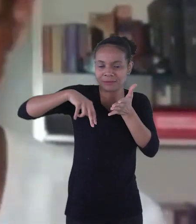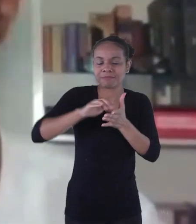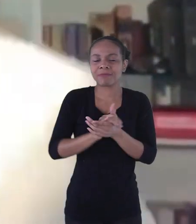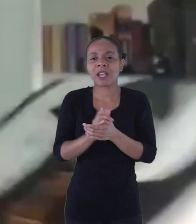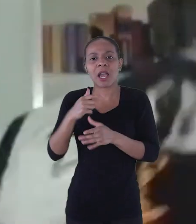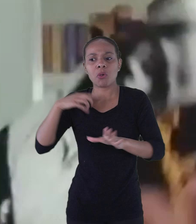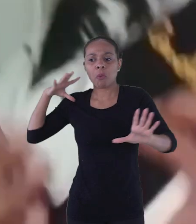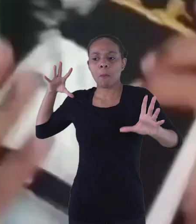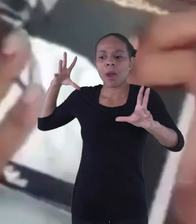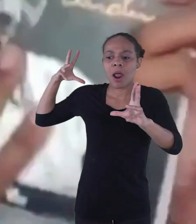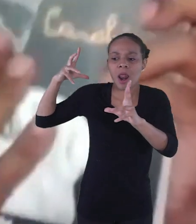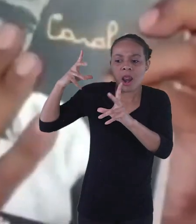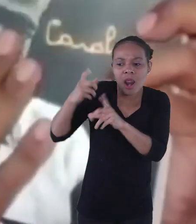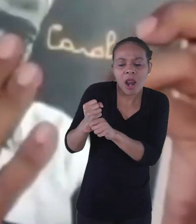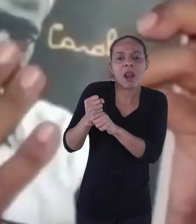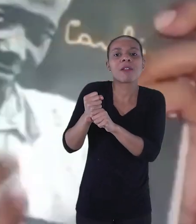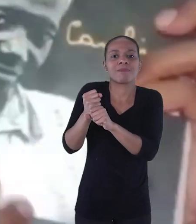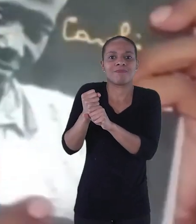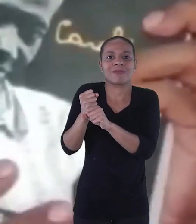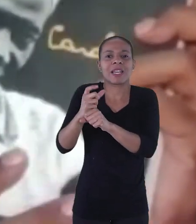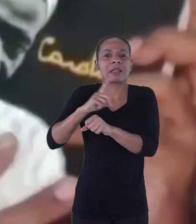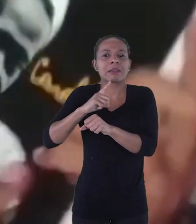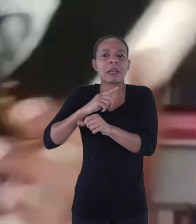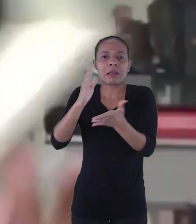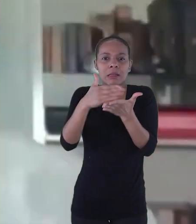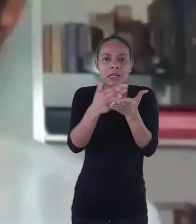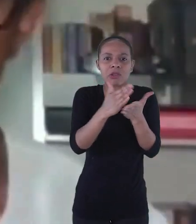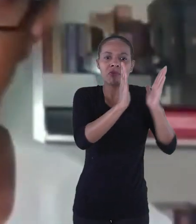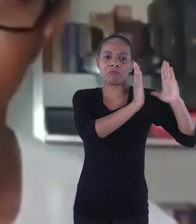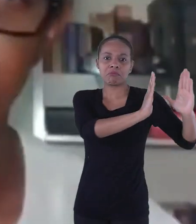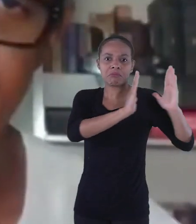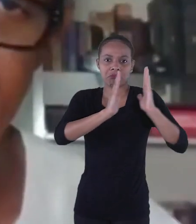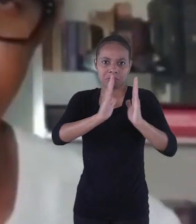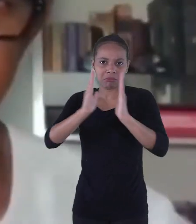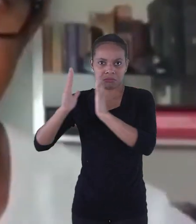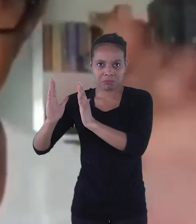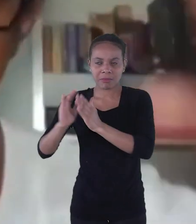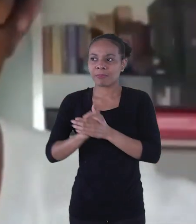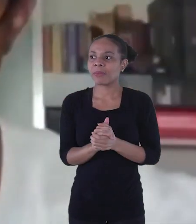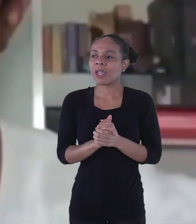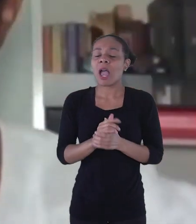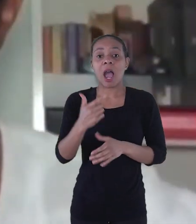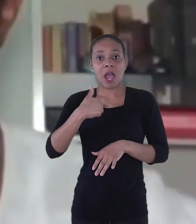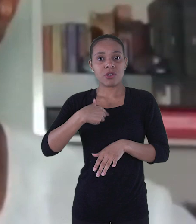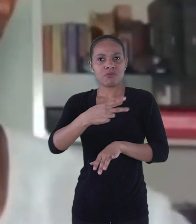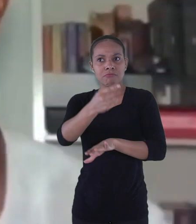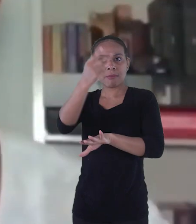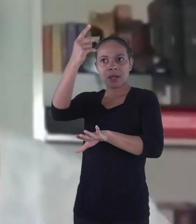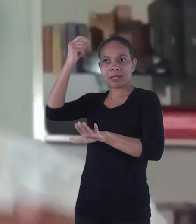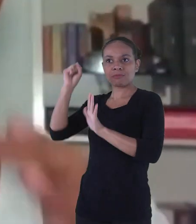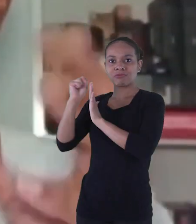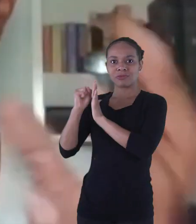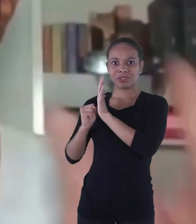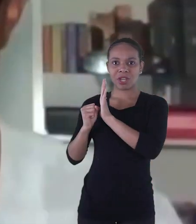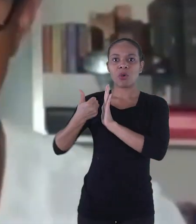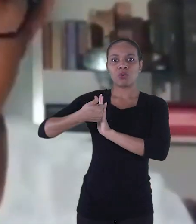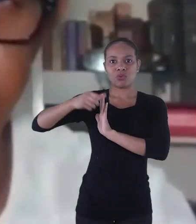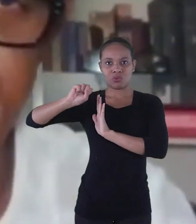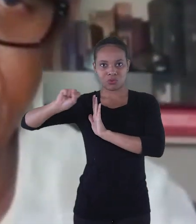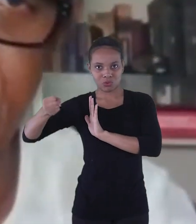o livro de sua autoria, Carolina, uma biografia. E aí eu vou lá do século XVIII,